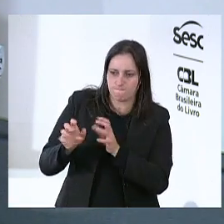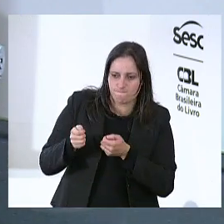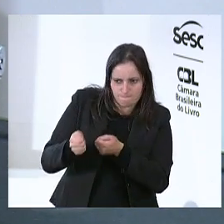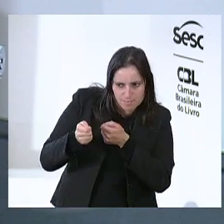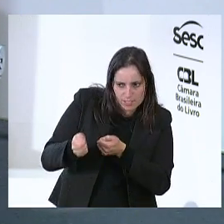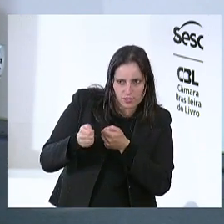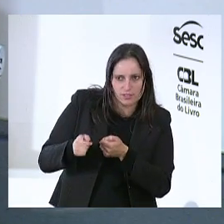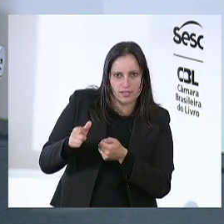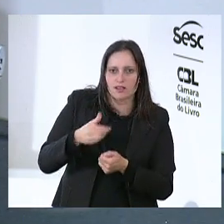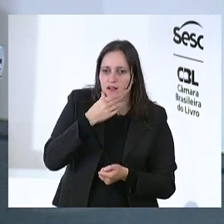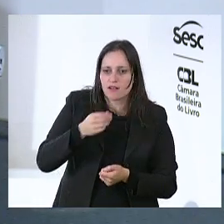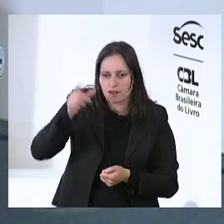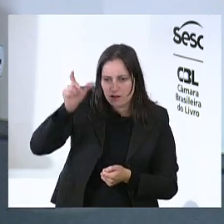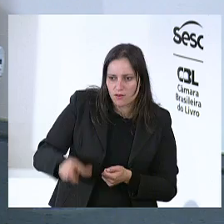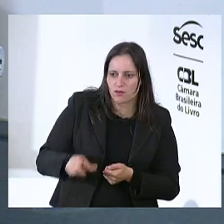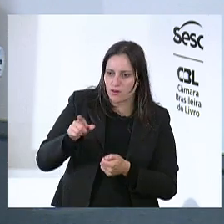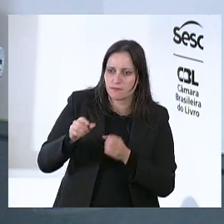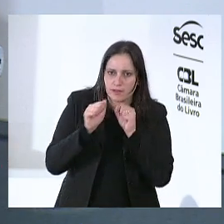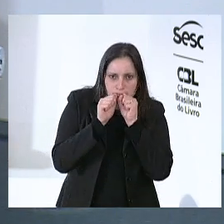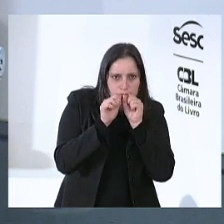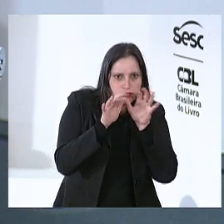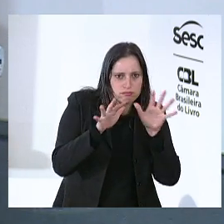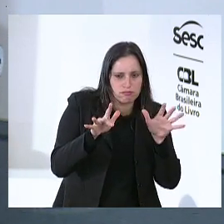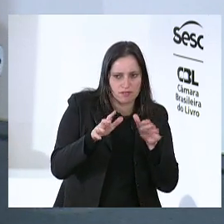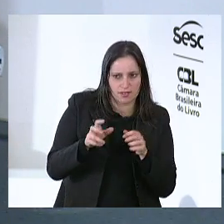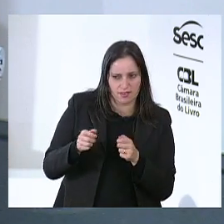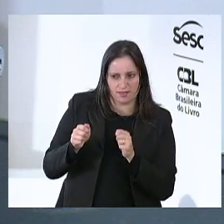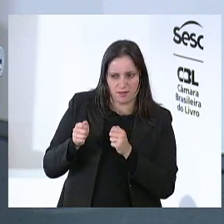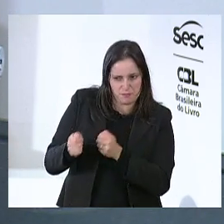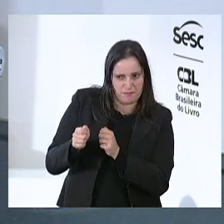né? Pressionar é uma coisa simpática, né? Enfim.